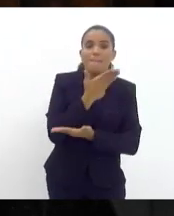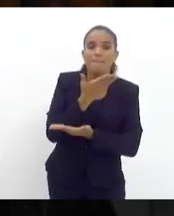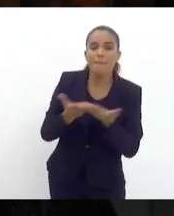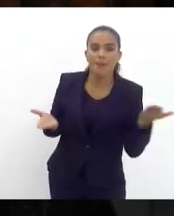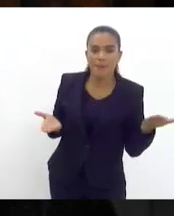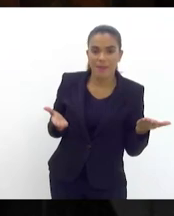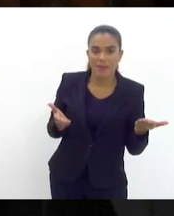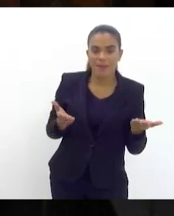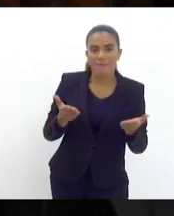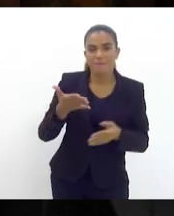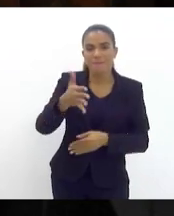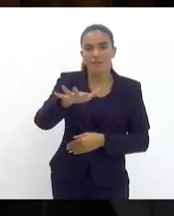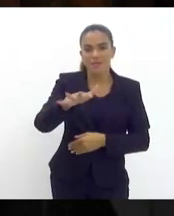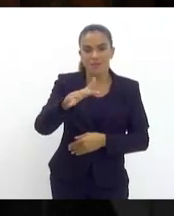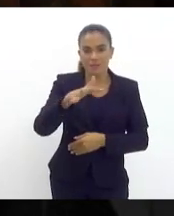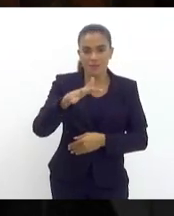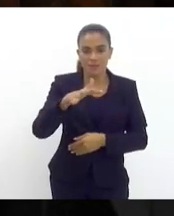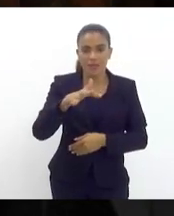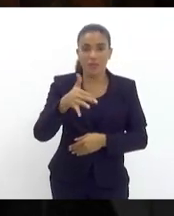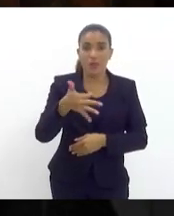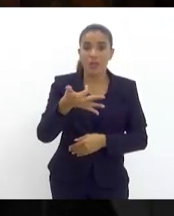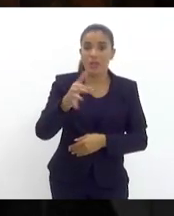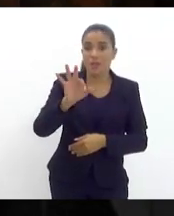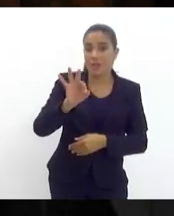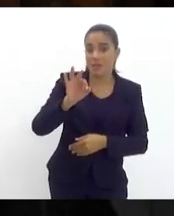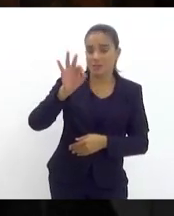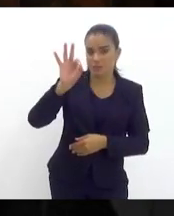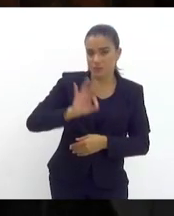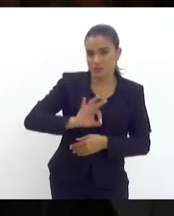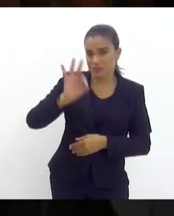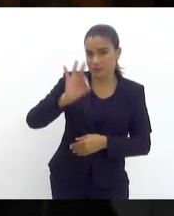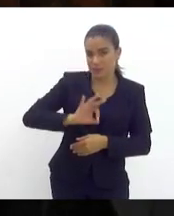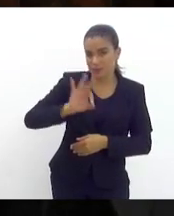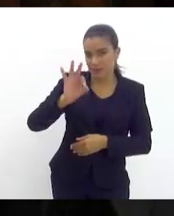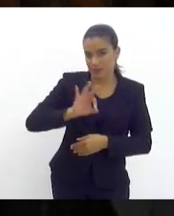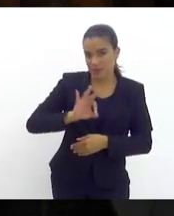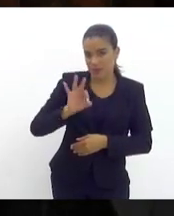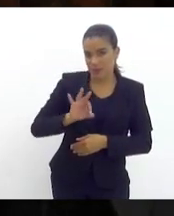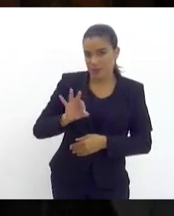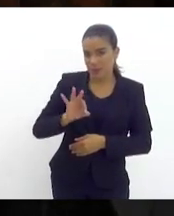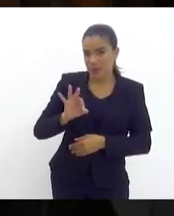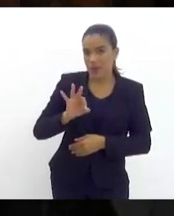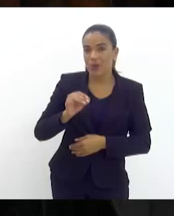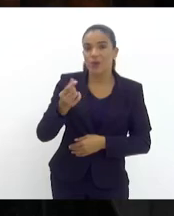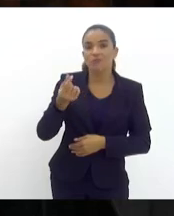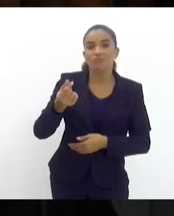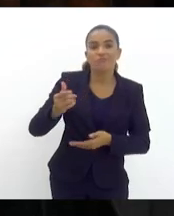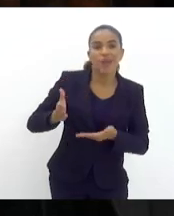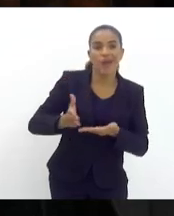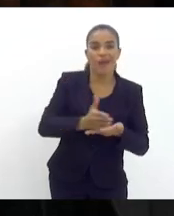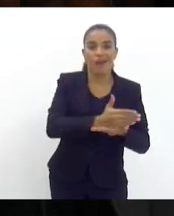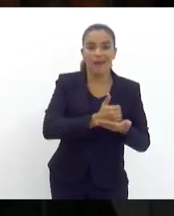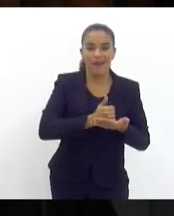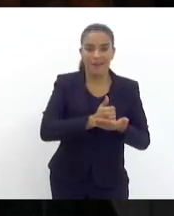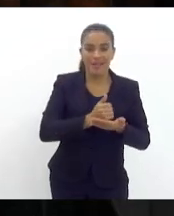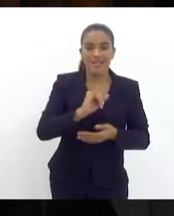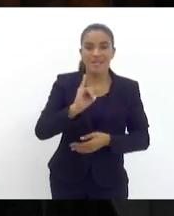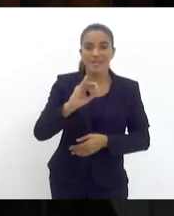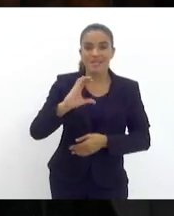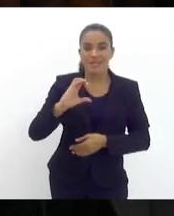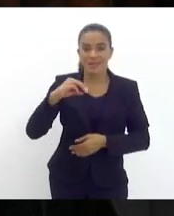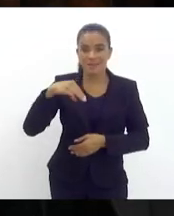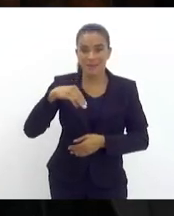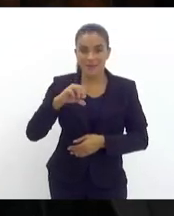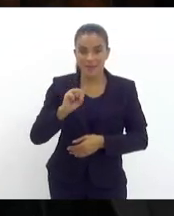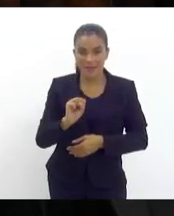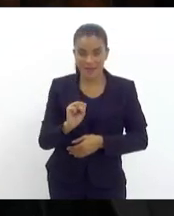no mínimo 10% da sua receita de ICMS